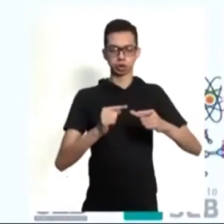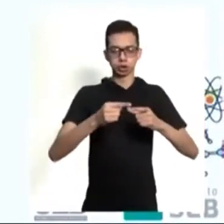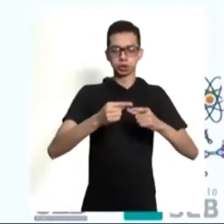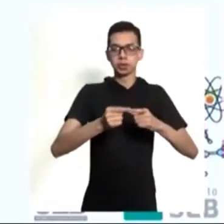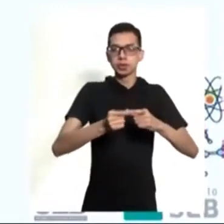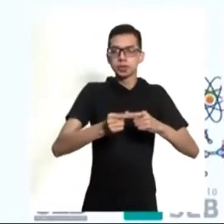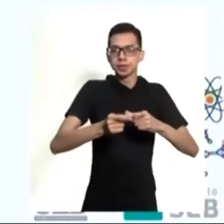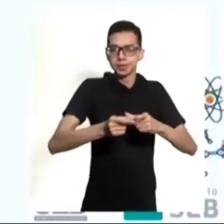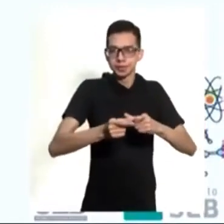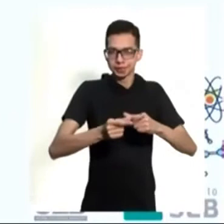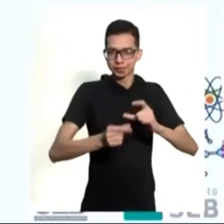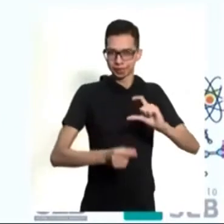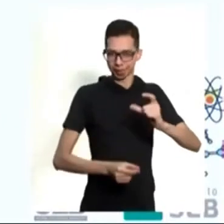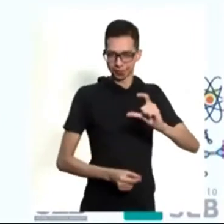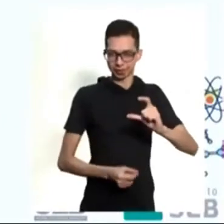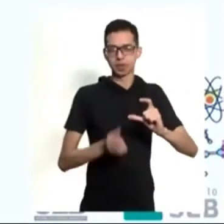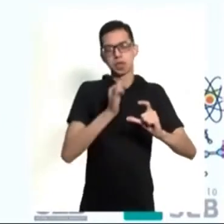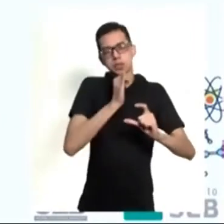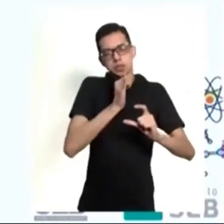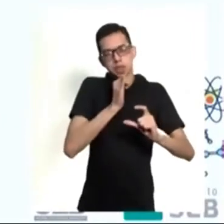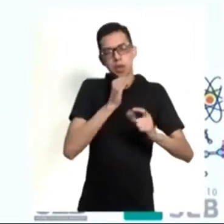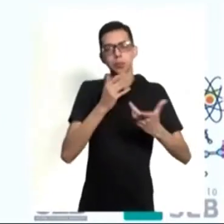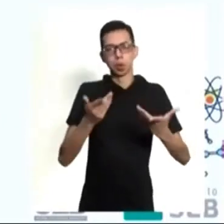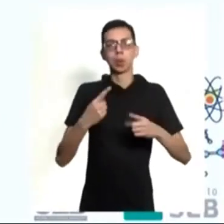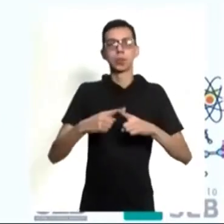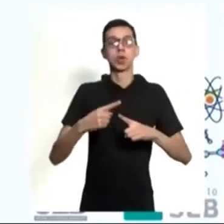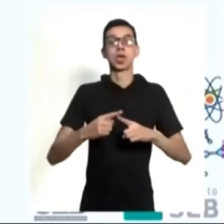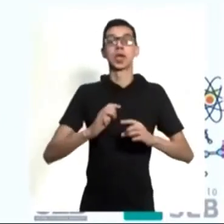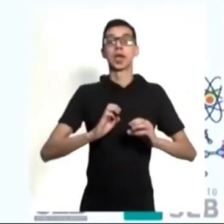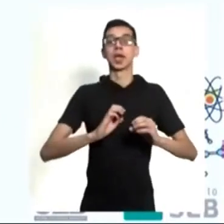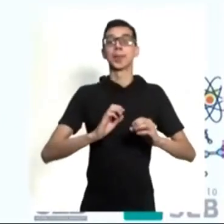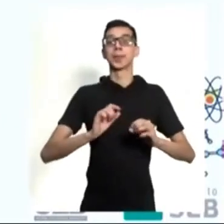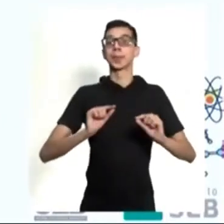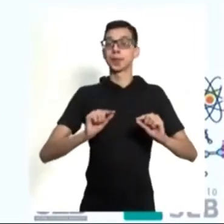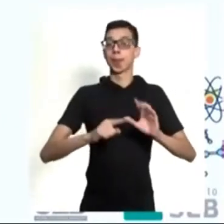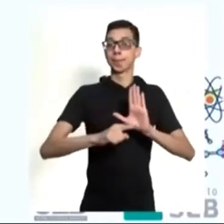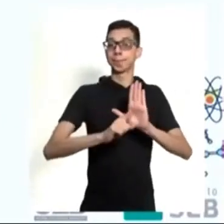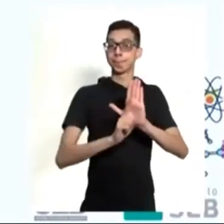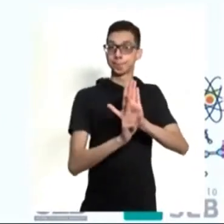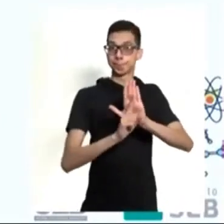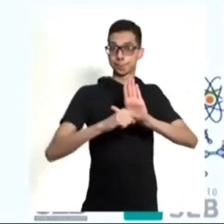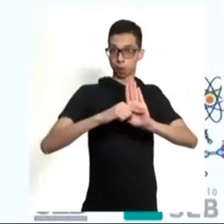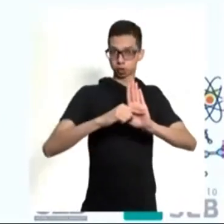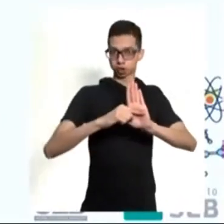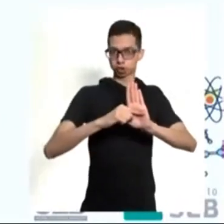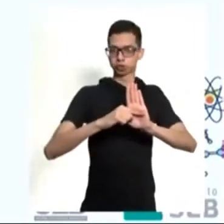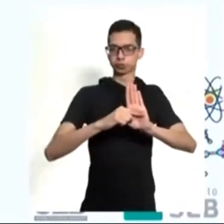Porque ele recebe os elétrons. Olha como é, o positivo atrai os elétrons, né? E o negativo perde os elétrons.